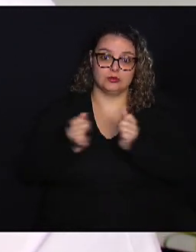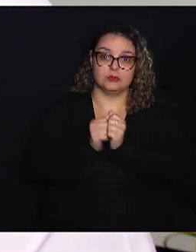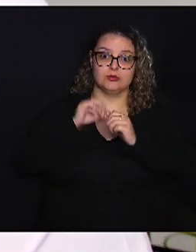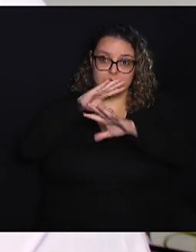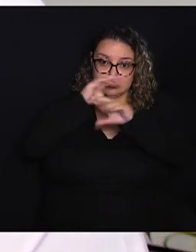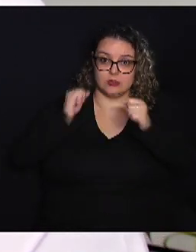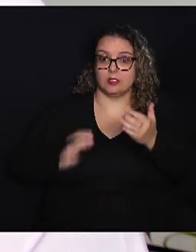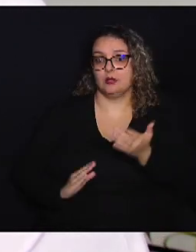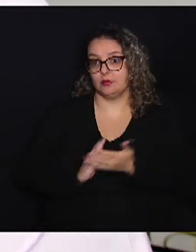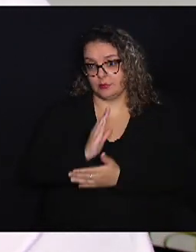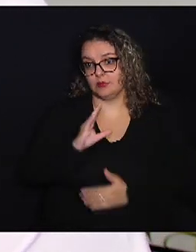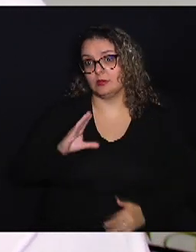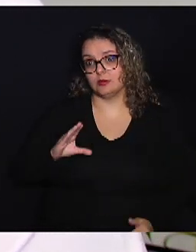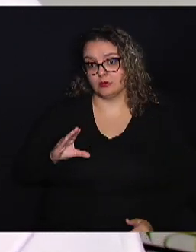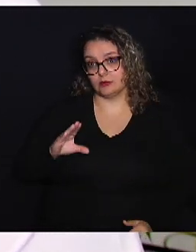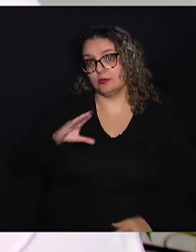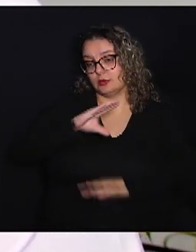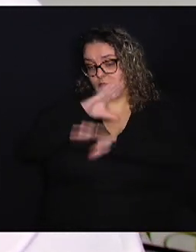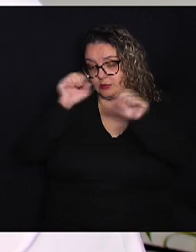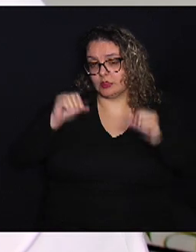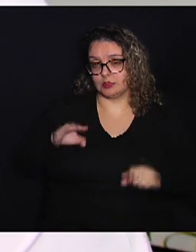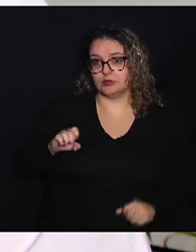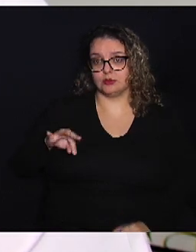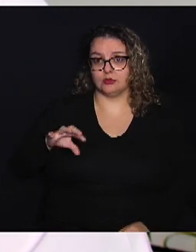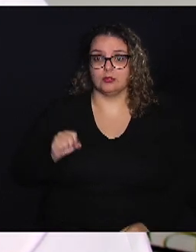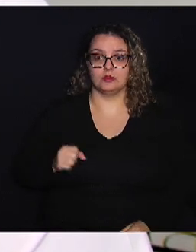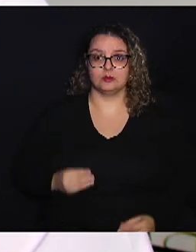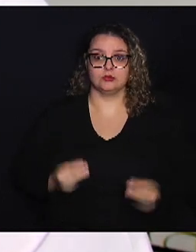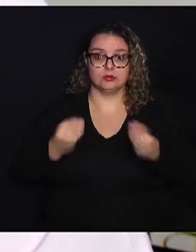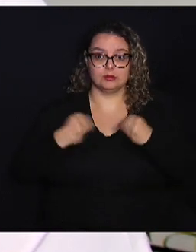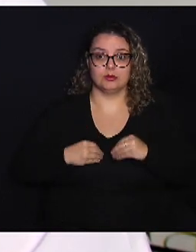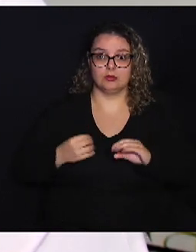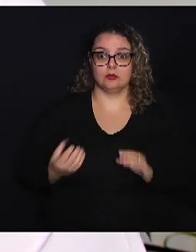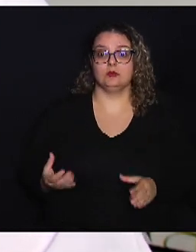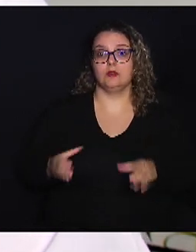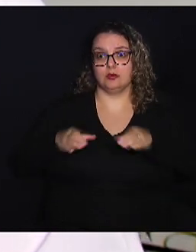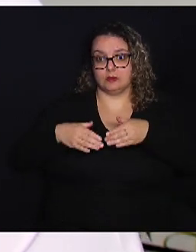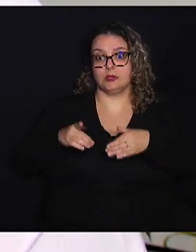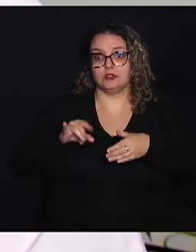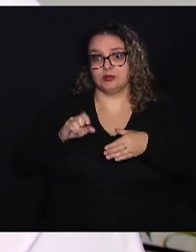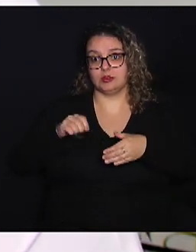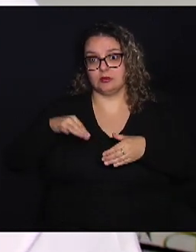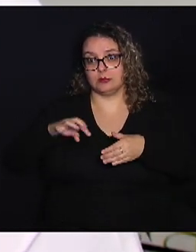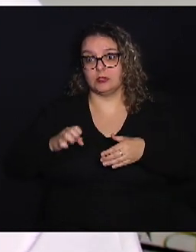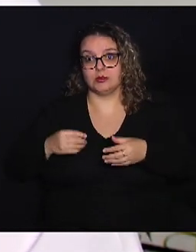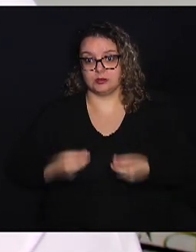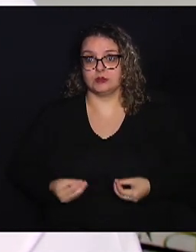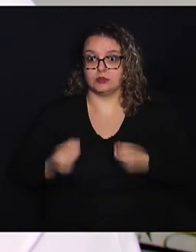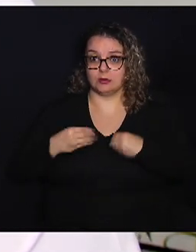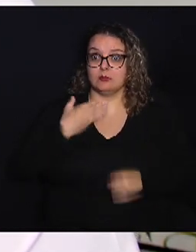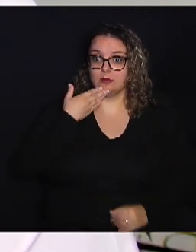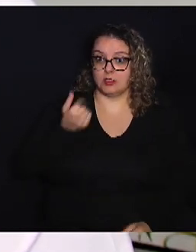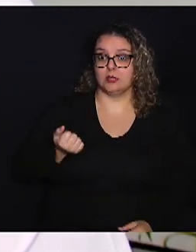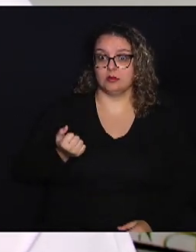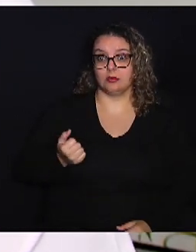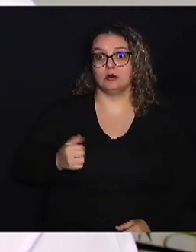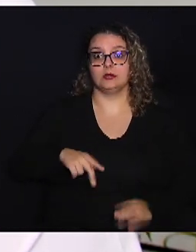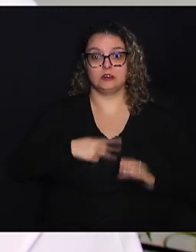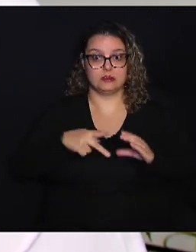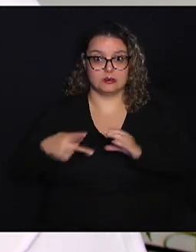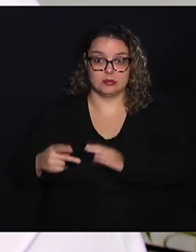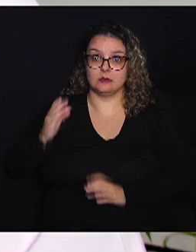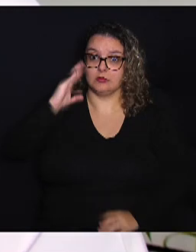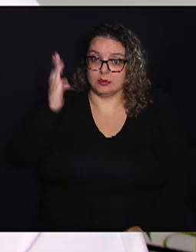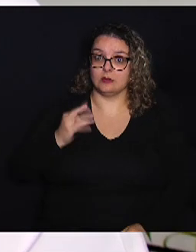aprovado pelo Tribunal de Contas, né? Nos classificando como categoria diamante, nos colocando como uma das melhores câmaras do Brasil nesse